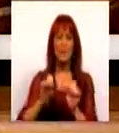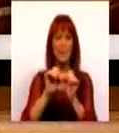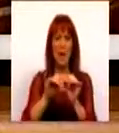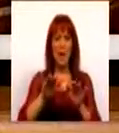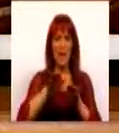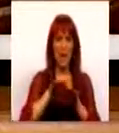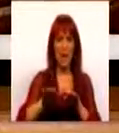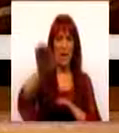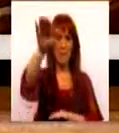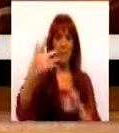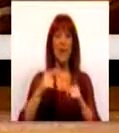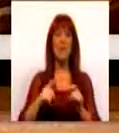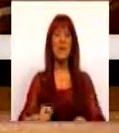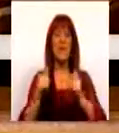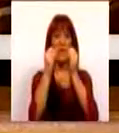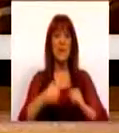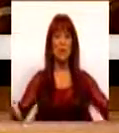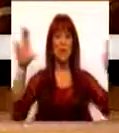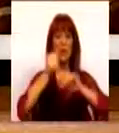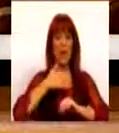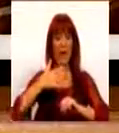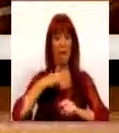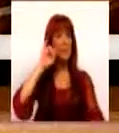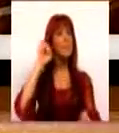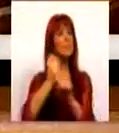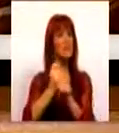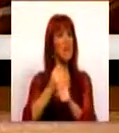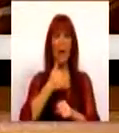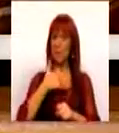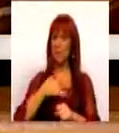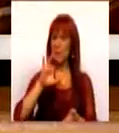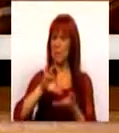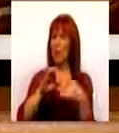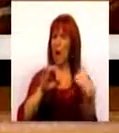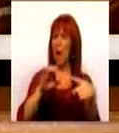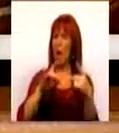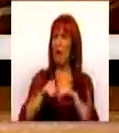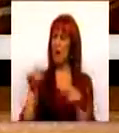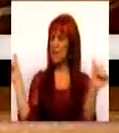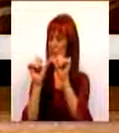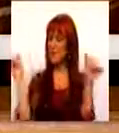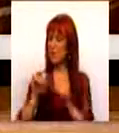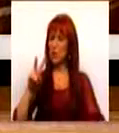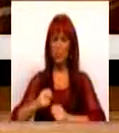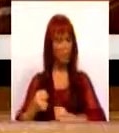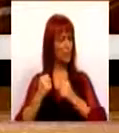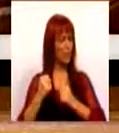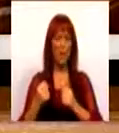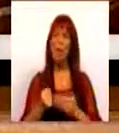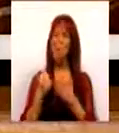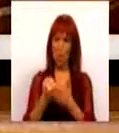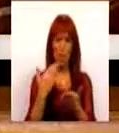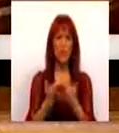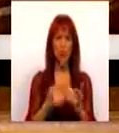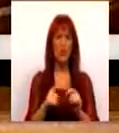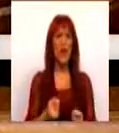crescimento. Mas o investimento inovador das empresas requer empresas capitalizadas e um sistema financeiro sólido capaz de apoiar